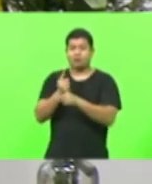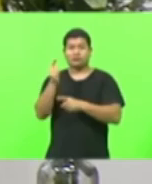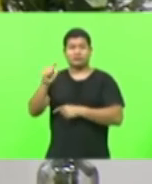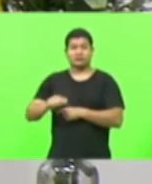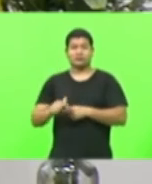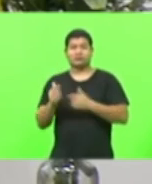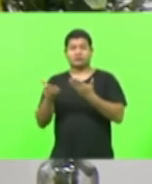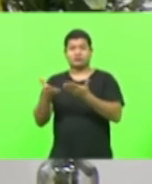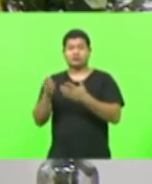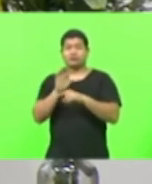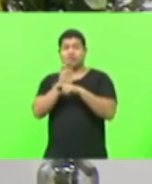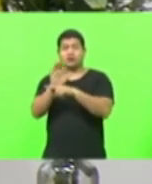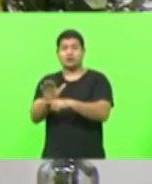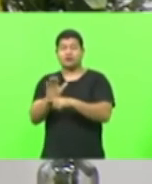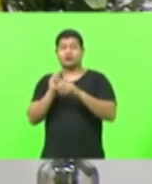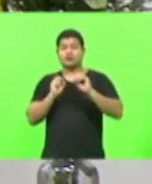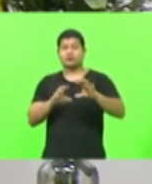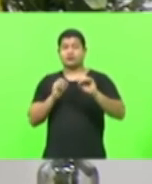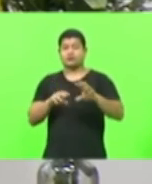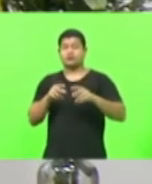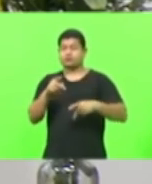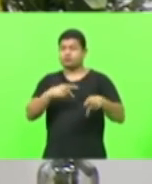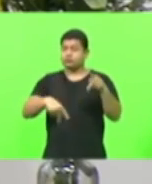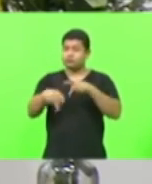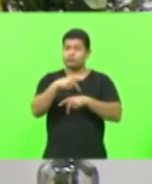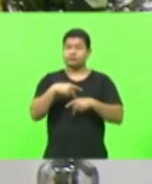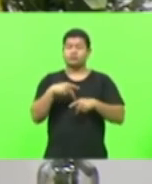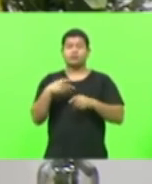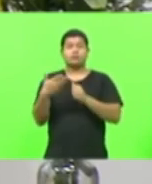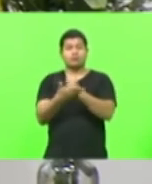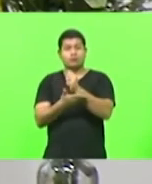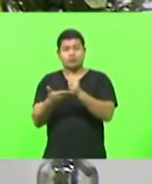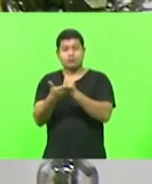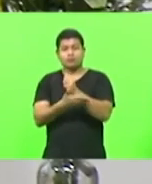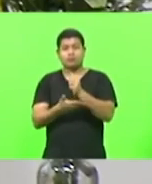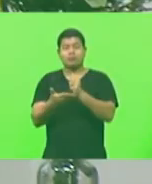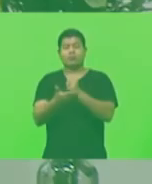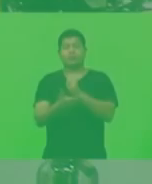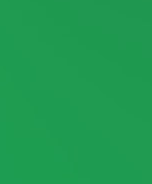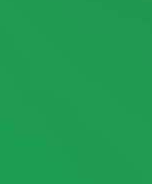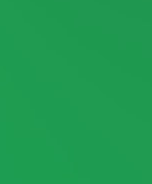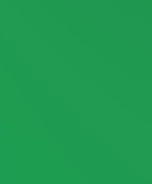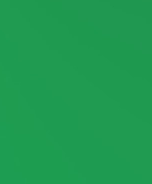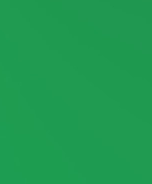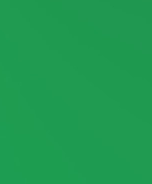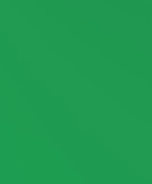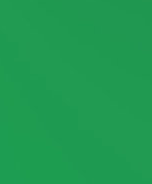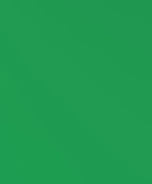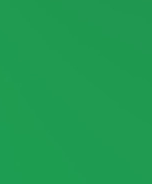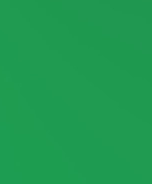para a educação popular EA Educação Básica e o ensino superior